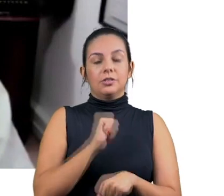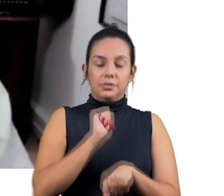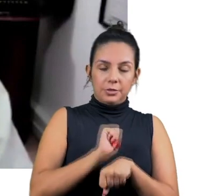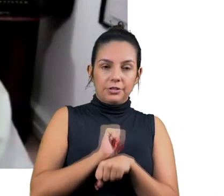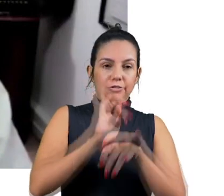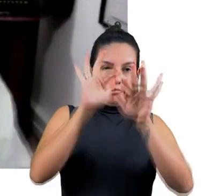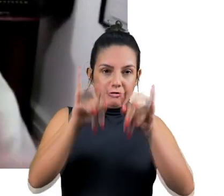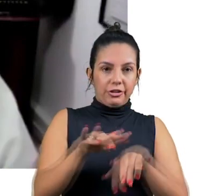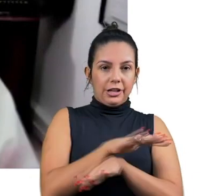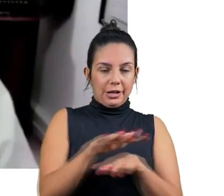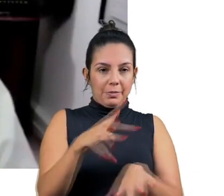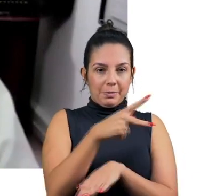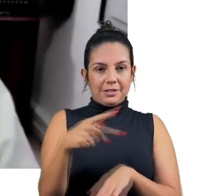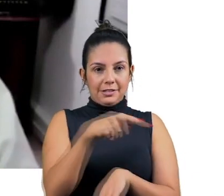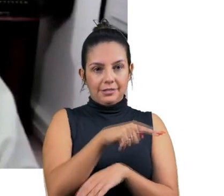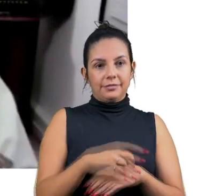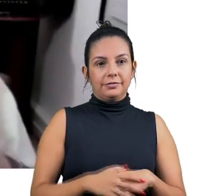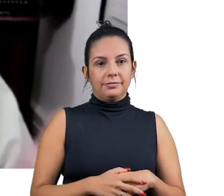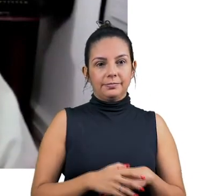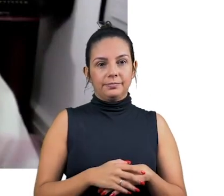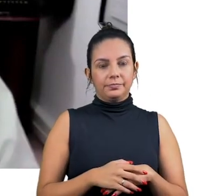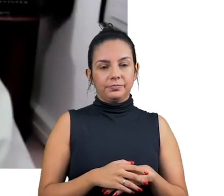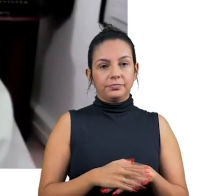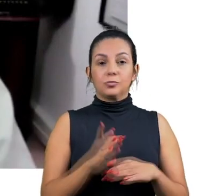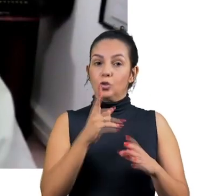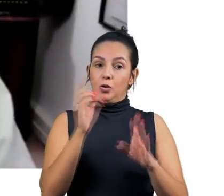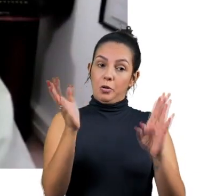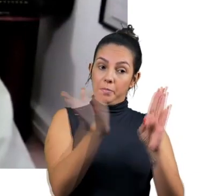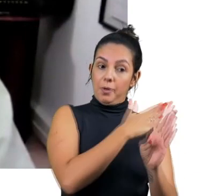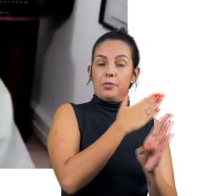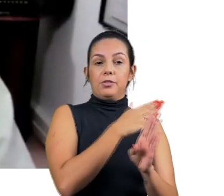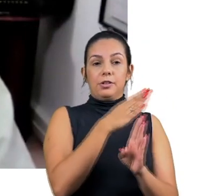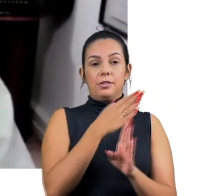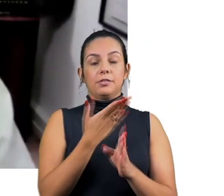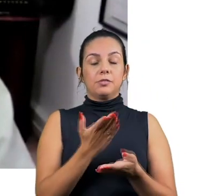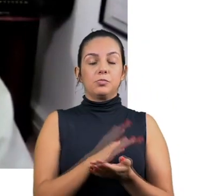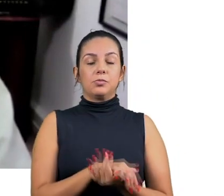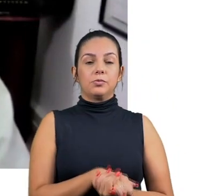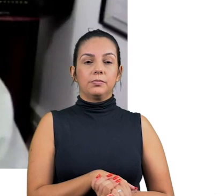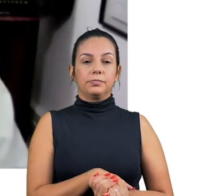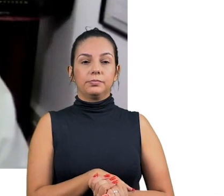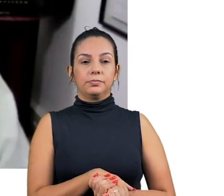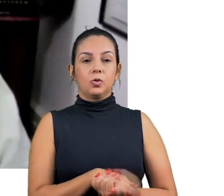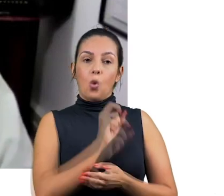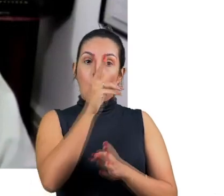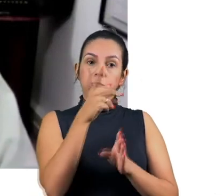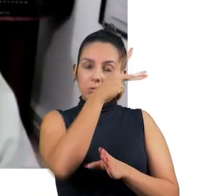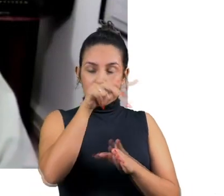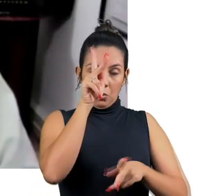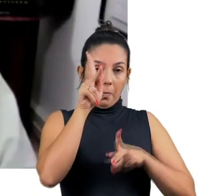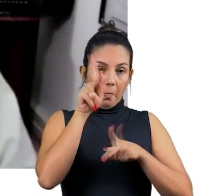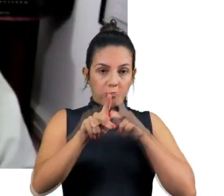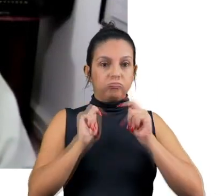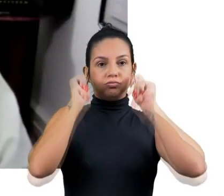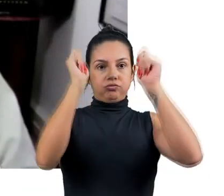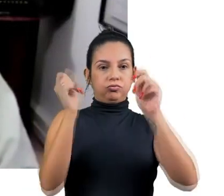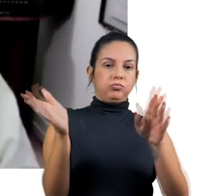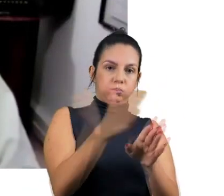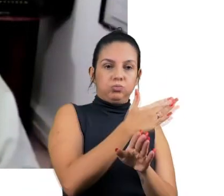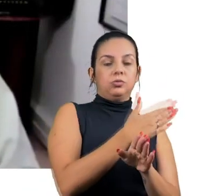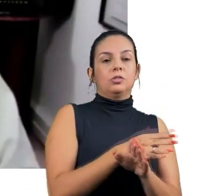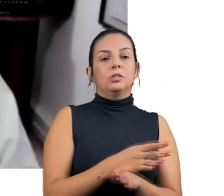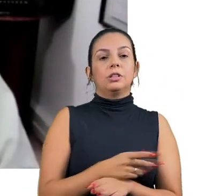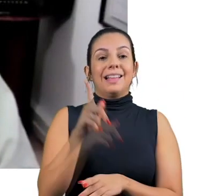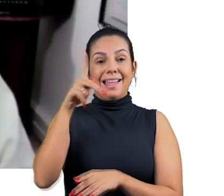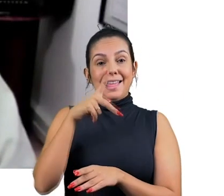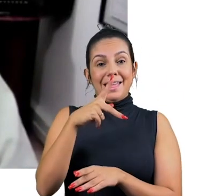o final do mandato do presidente, a não ser que ele sofra um impeachment, algo assim. Mas, então, o presidencialismo é